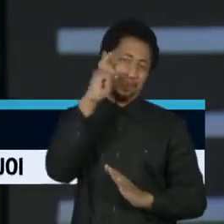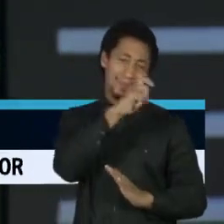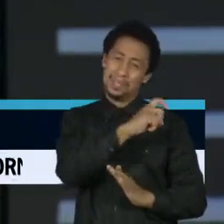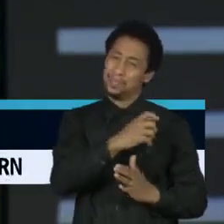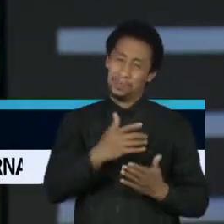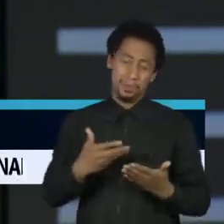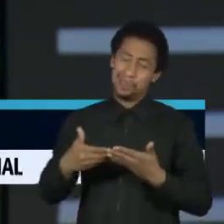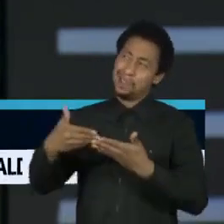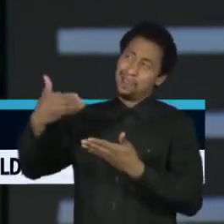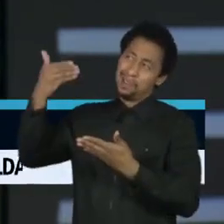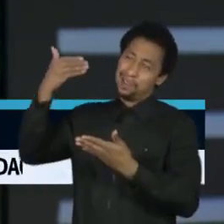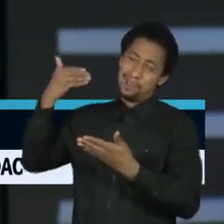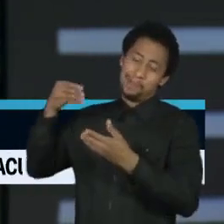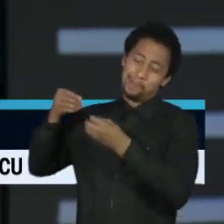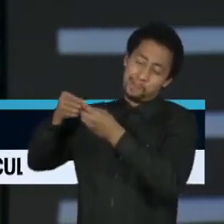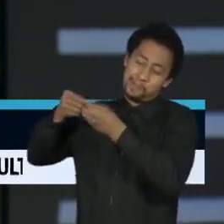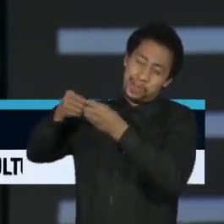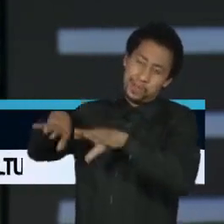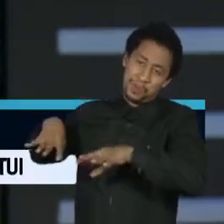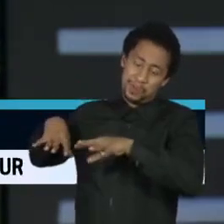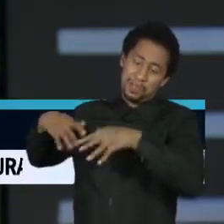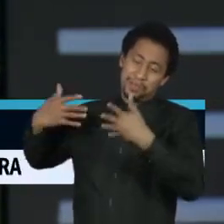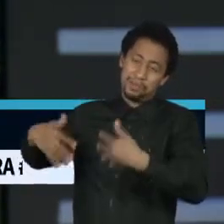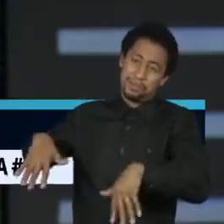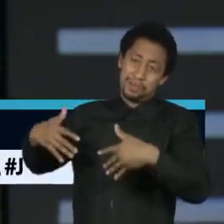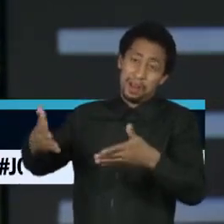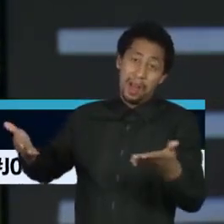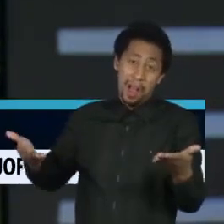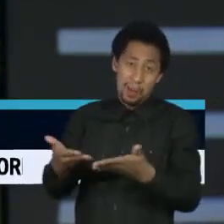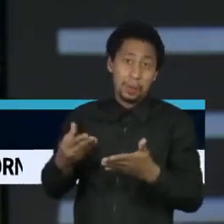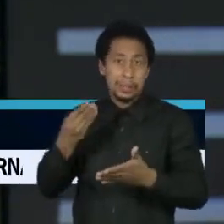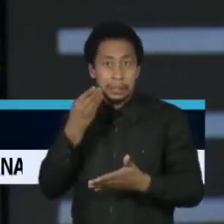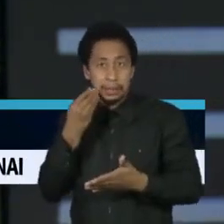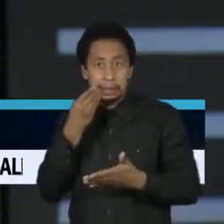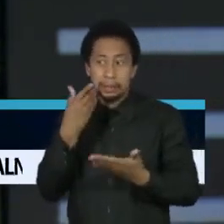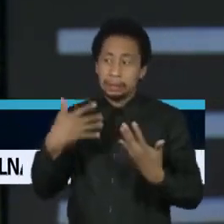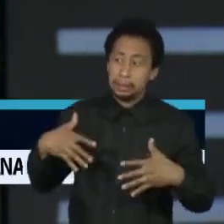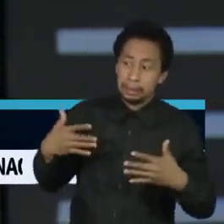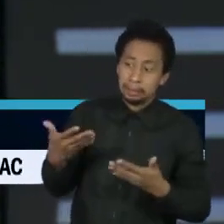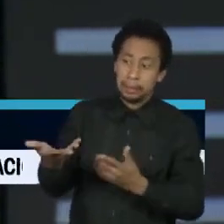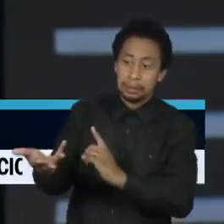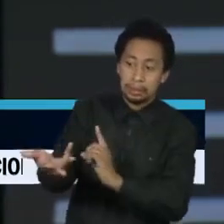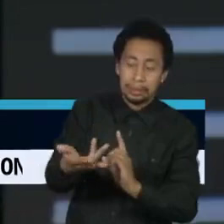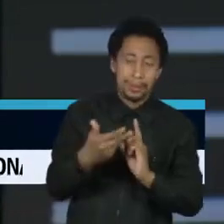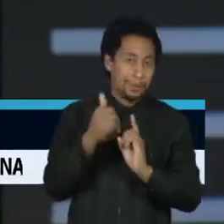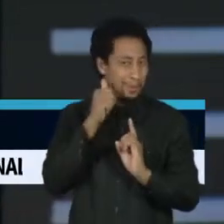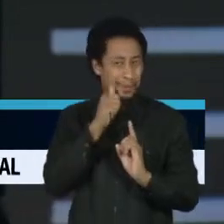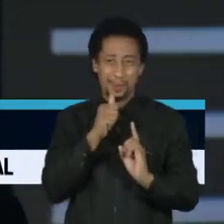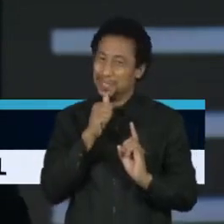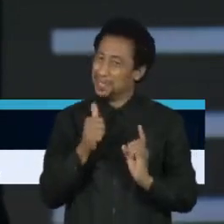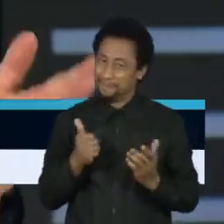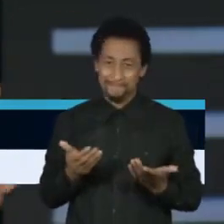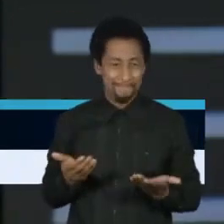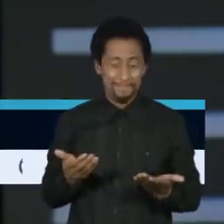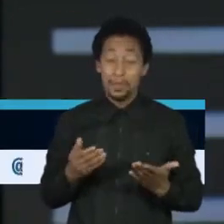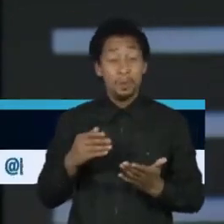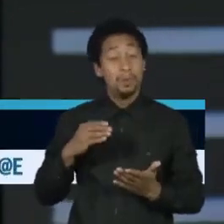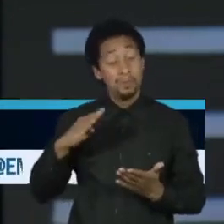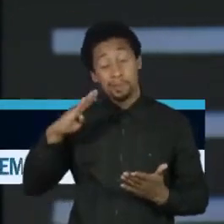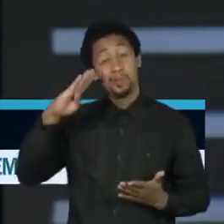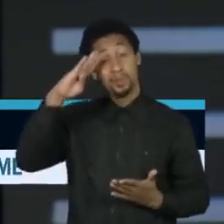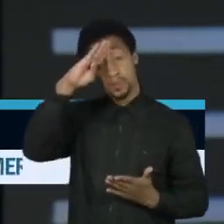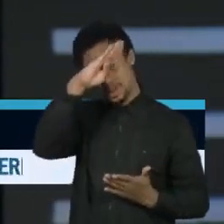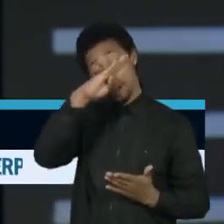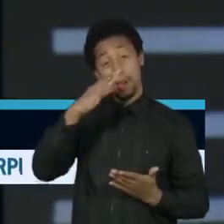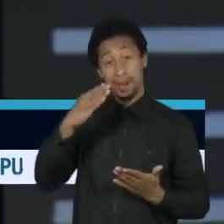que é gigante né o bolsonaro é tratou as mulheres e continua tratando né quando ele fala